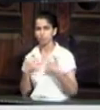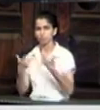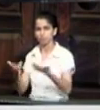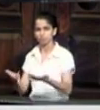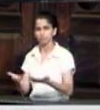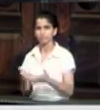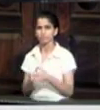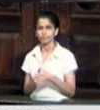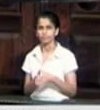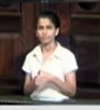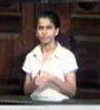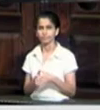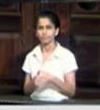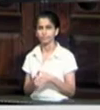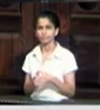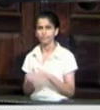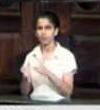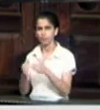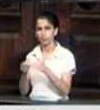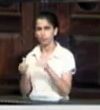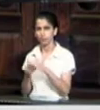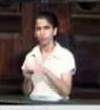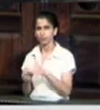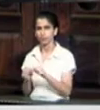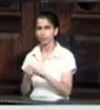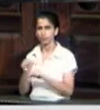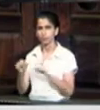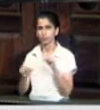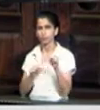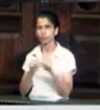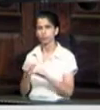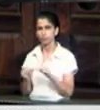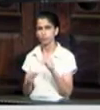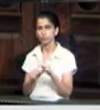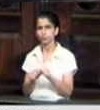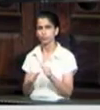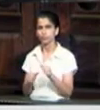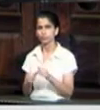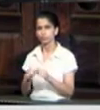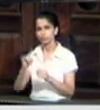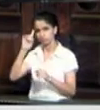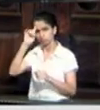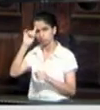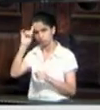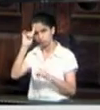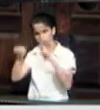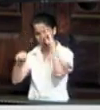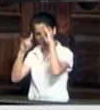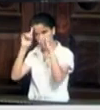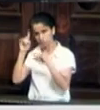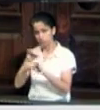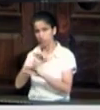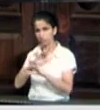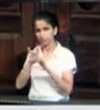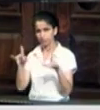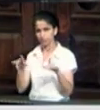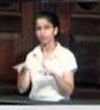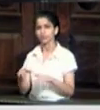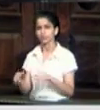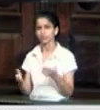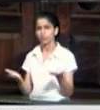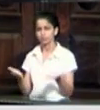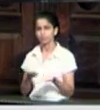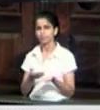sai efetivamente por razão da mudança do comando da Secretaria de Segurança, mas que apresentou